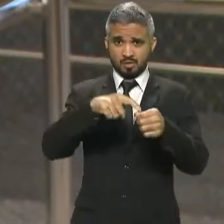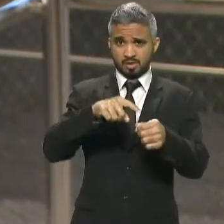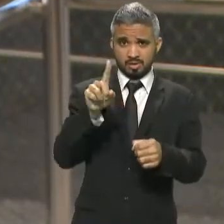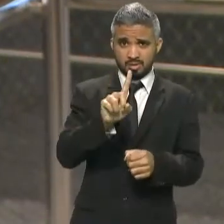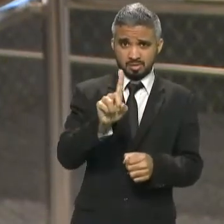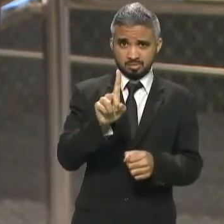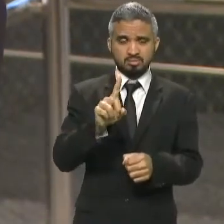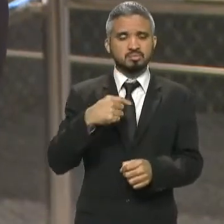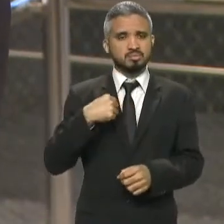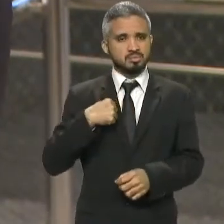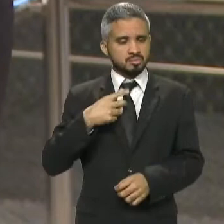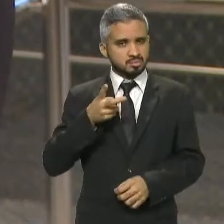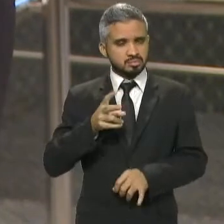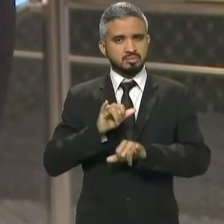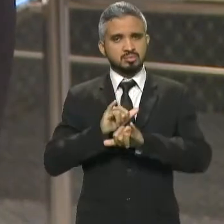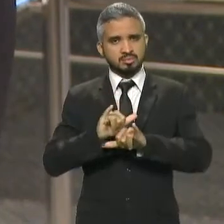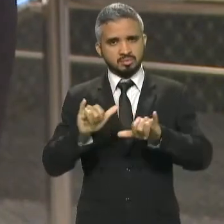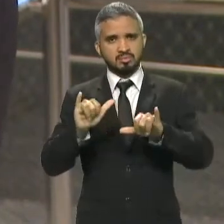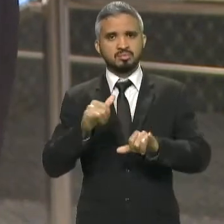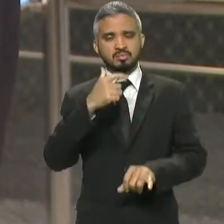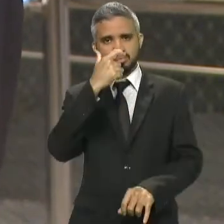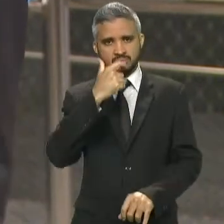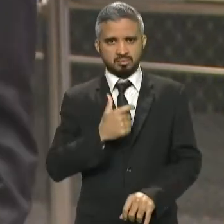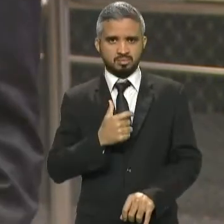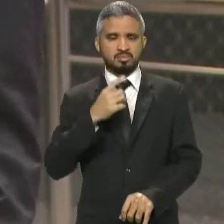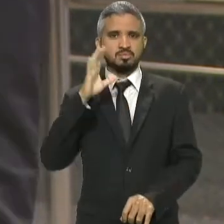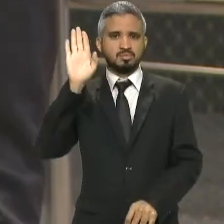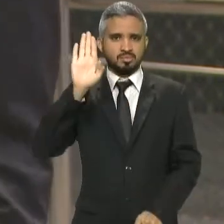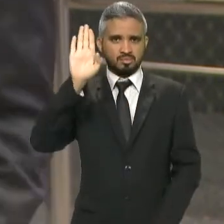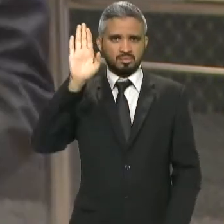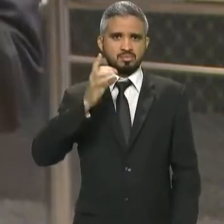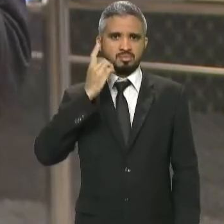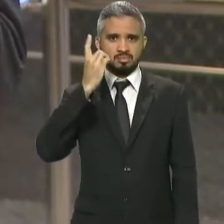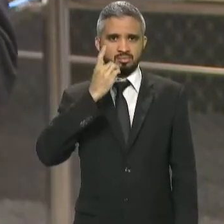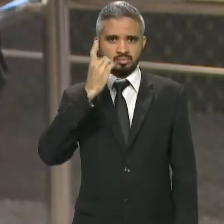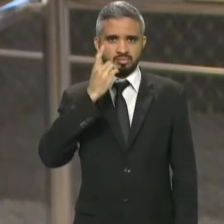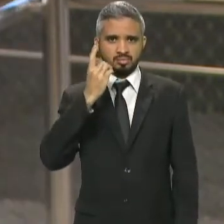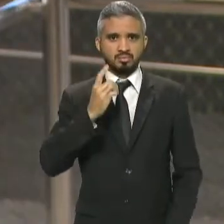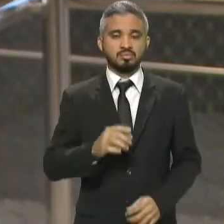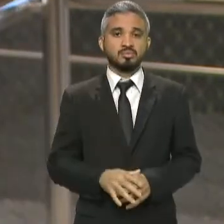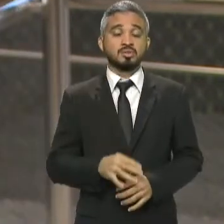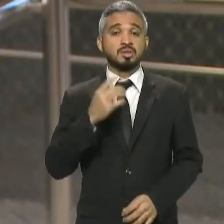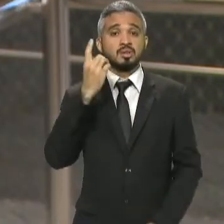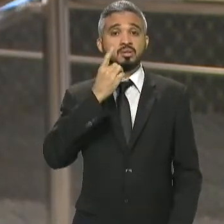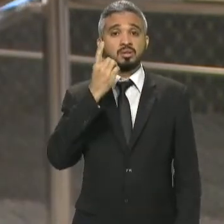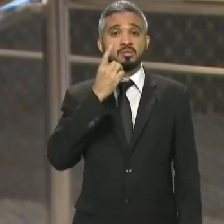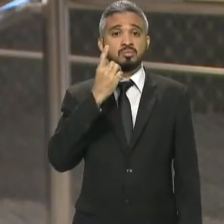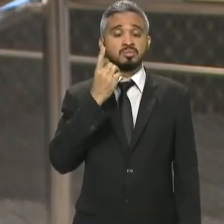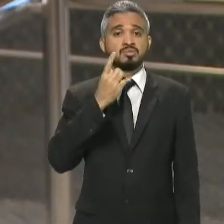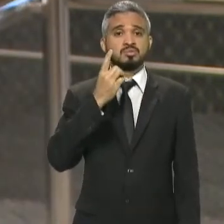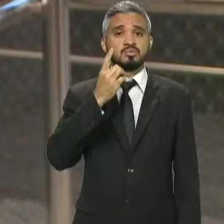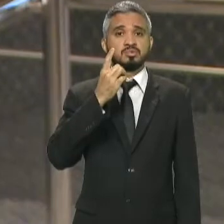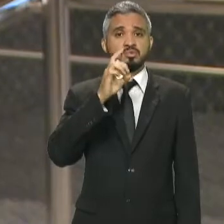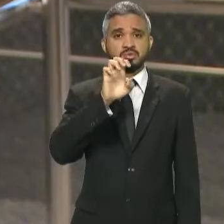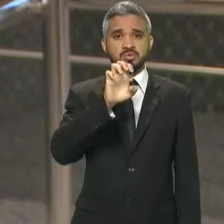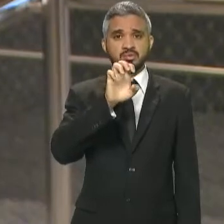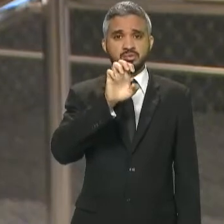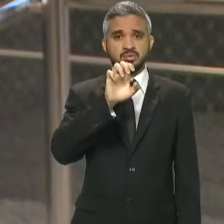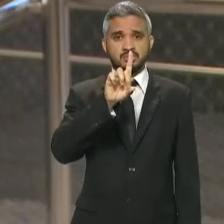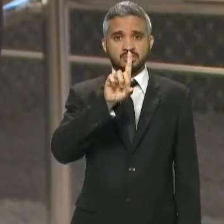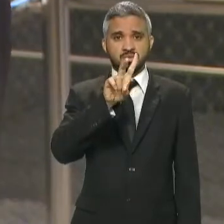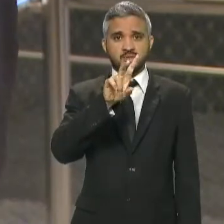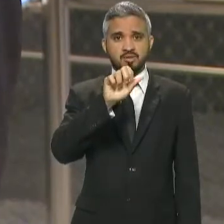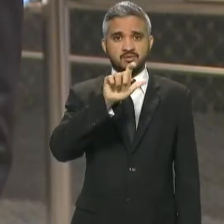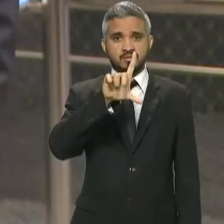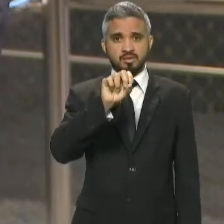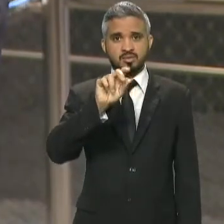refiro, evidentemente, ao deputado Edivaldo Holanda Júnior. Peregrinou, está fazendo as situações com muita moderação, com